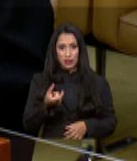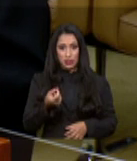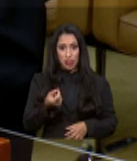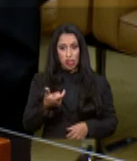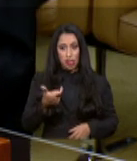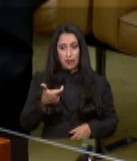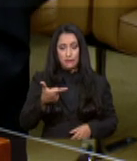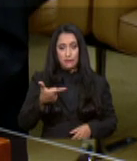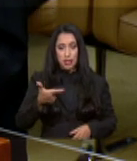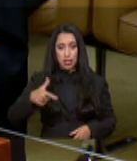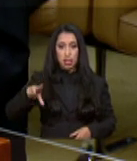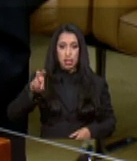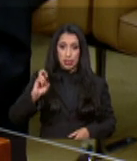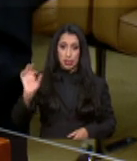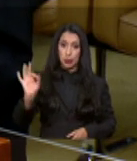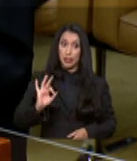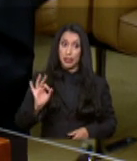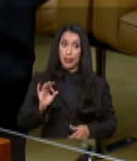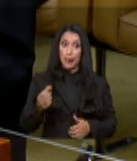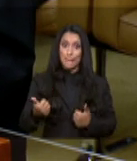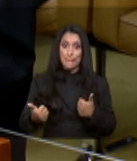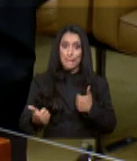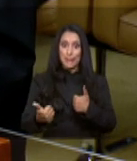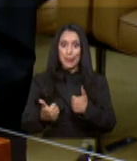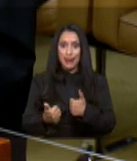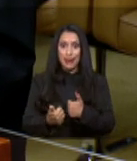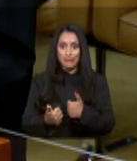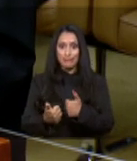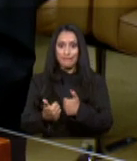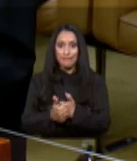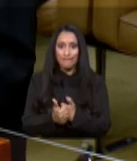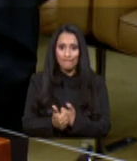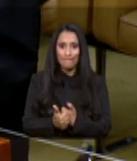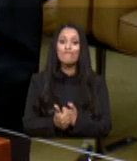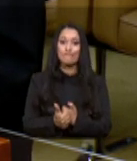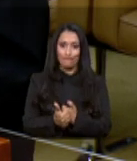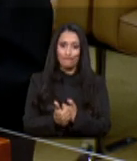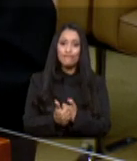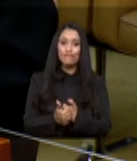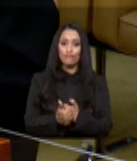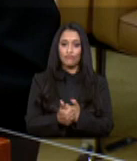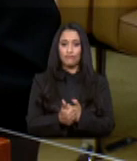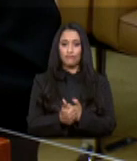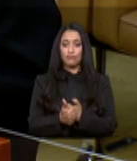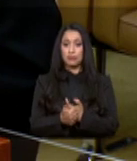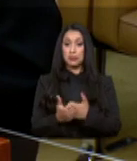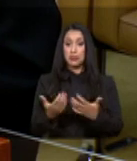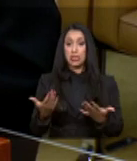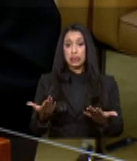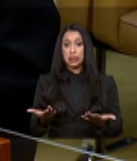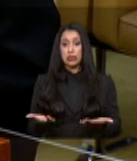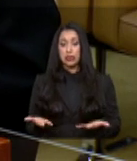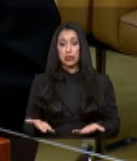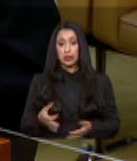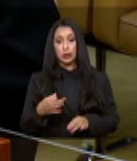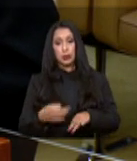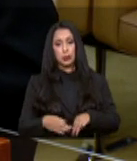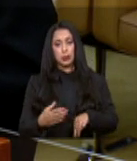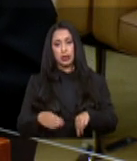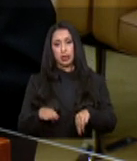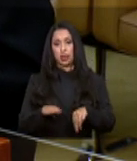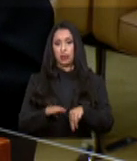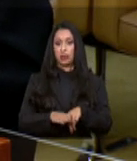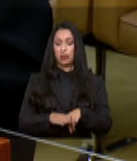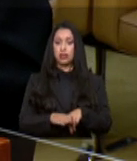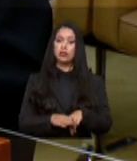a 25%. Estamos muito próximos. É assim, Excelência, que